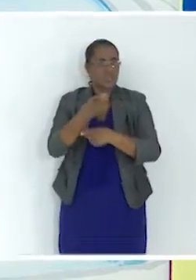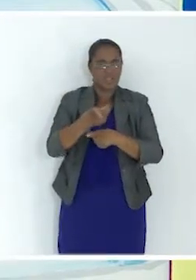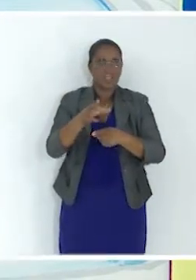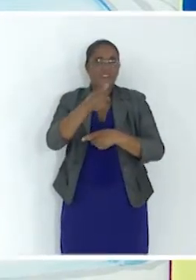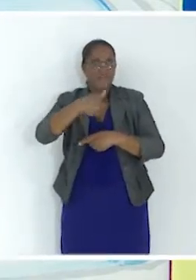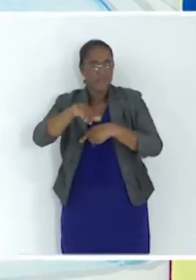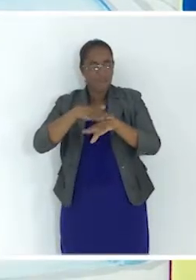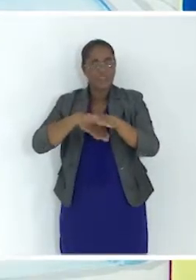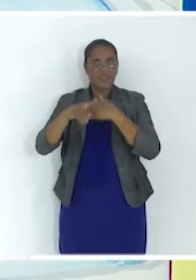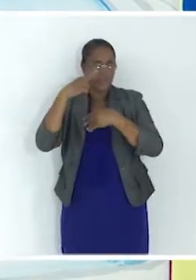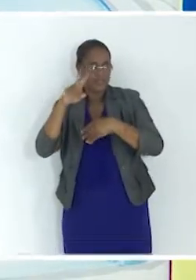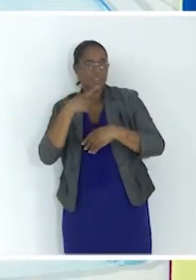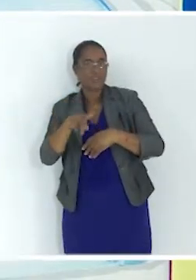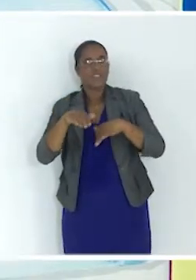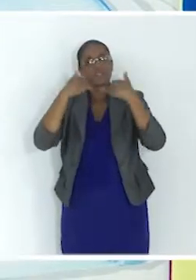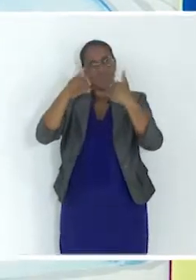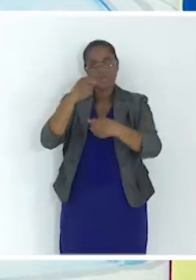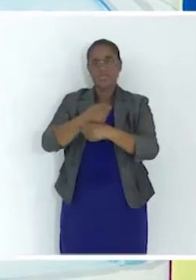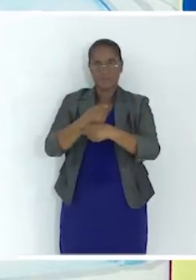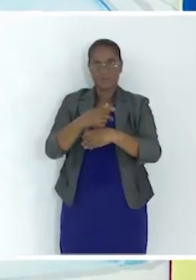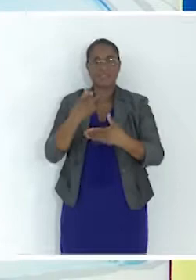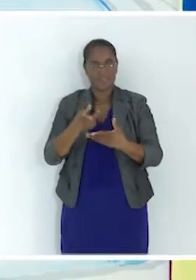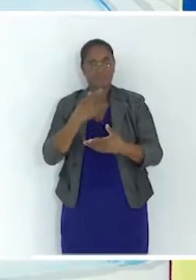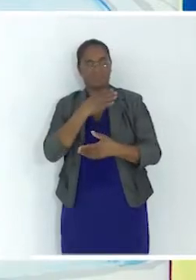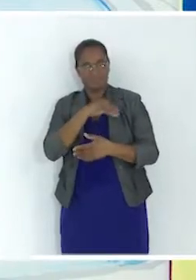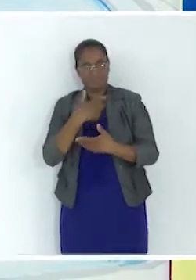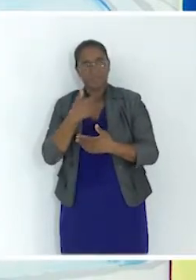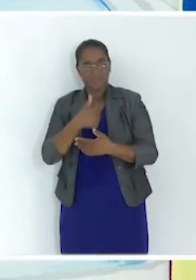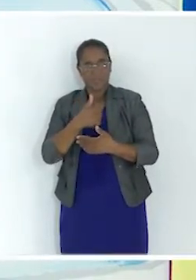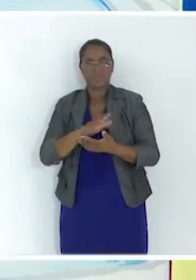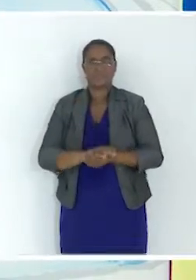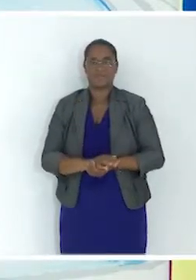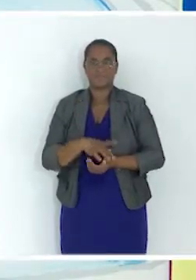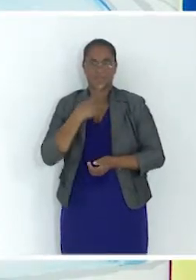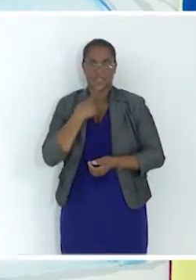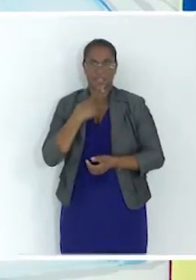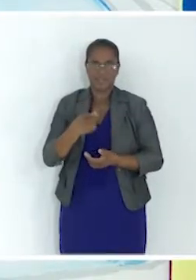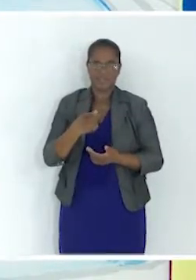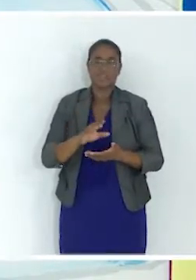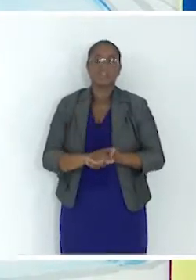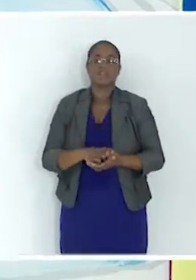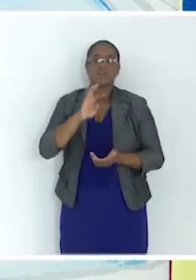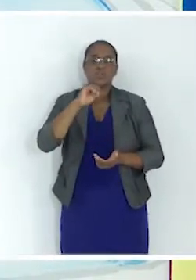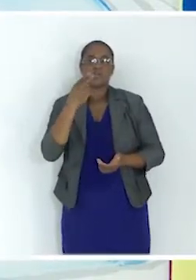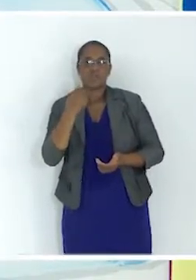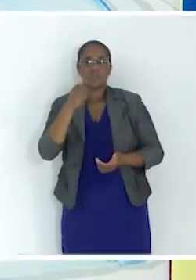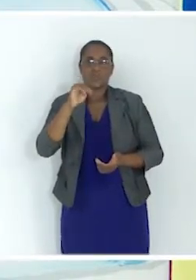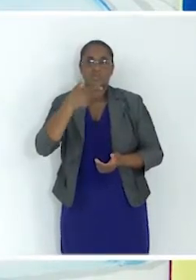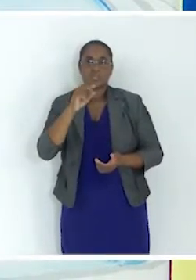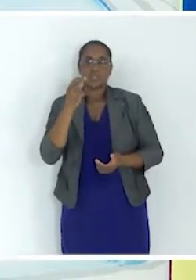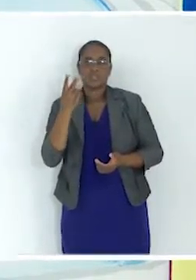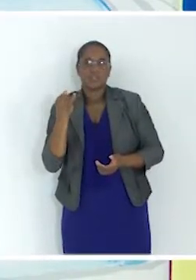Ok? Então, vamos lá. Os substantivos variam quanto ao número singular, plural.